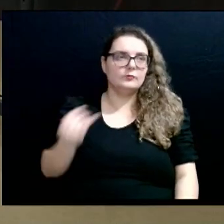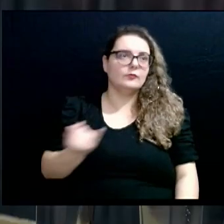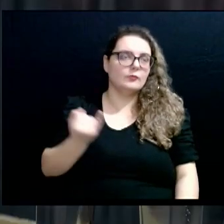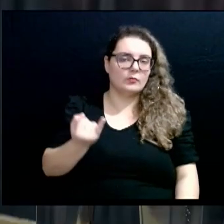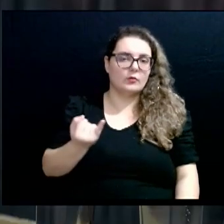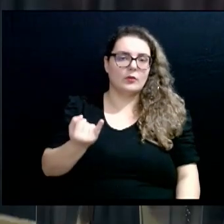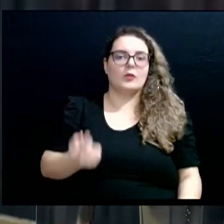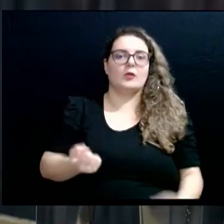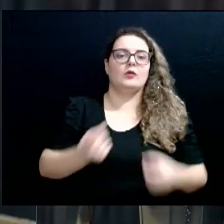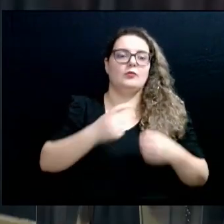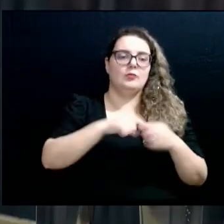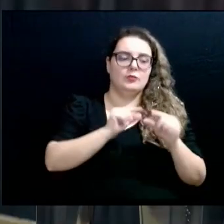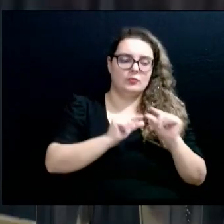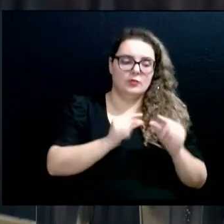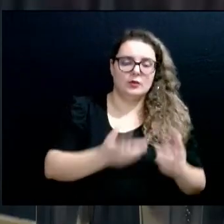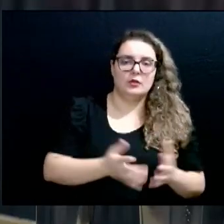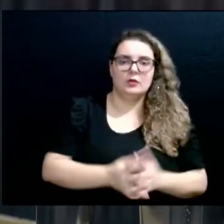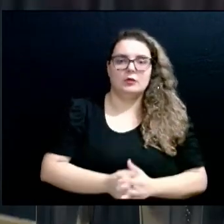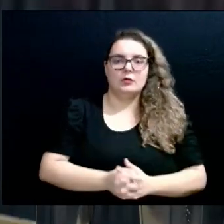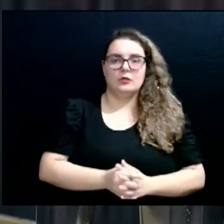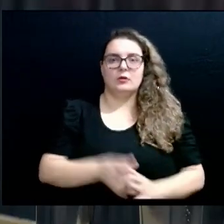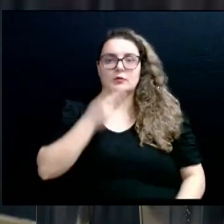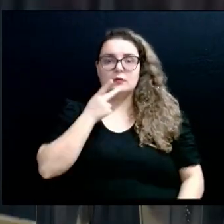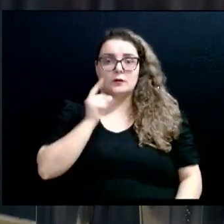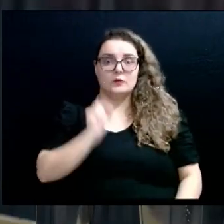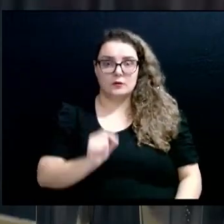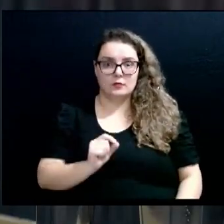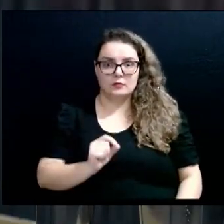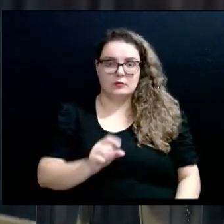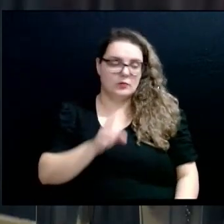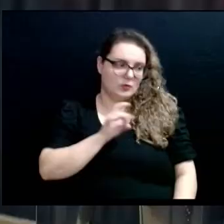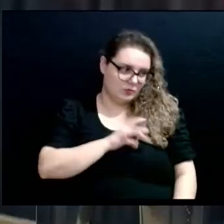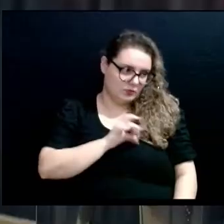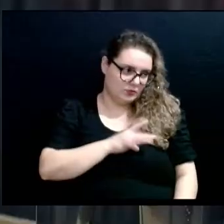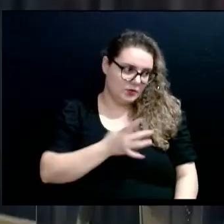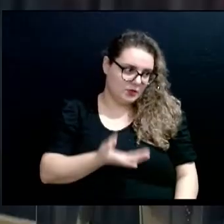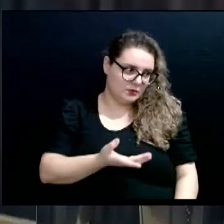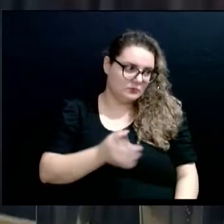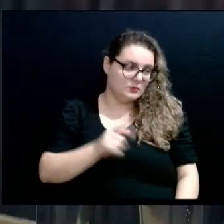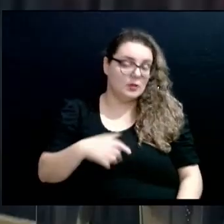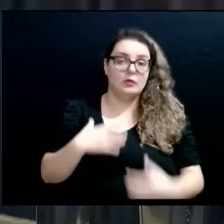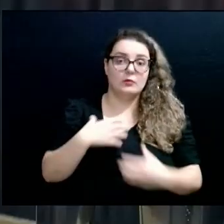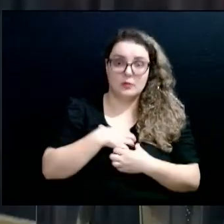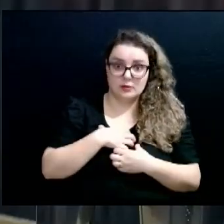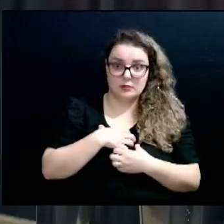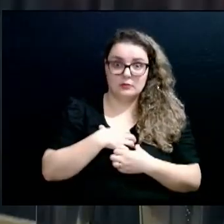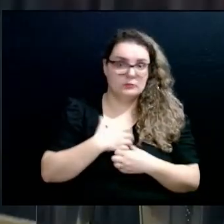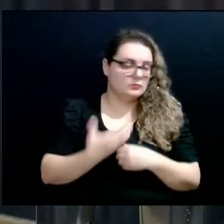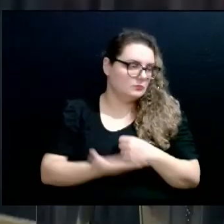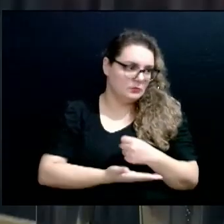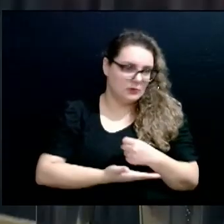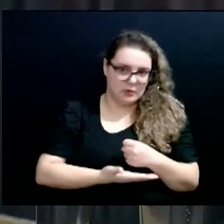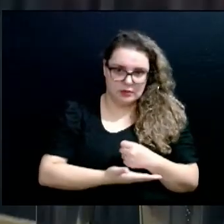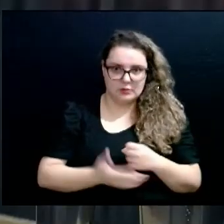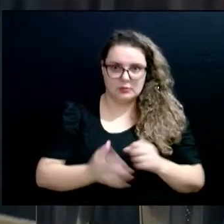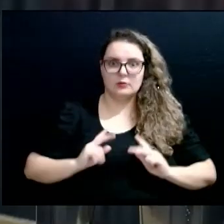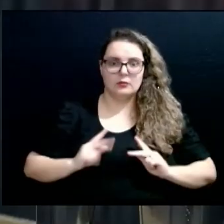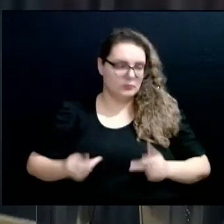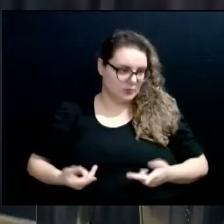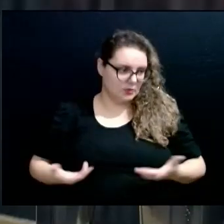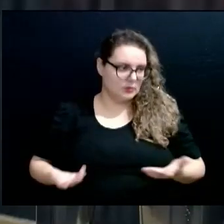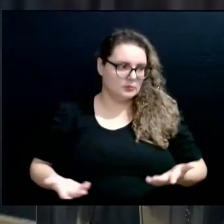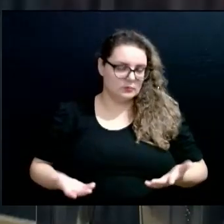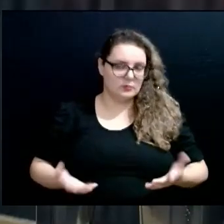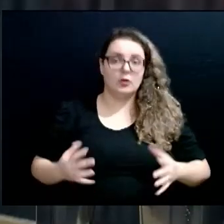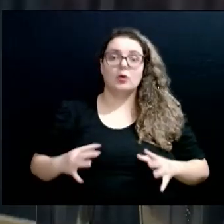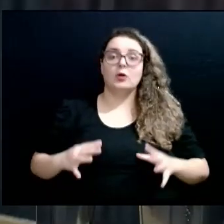pouquinho e falar o seguinte. O medo, ele é uma emoção básica, humana, né? Todo mundo